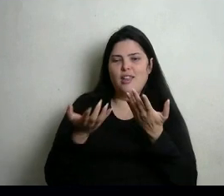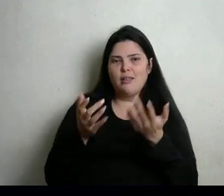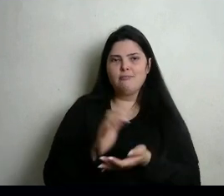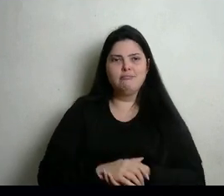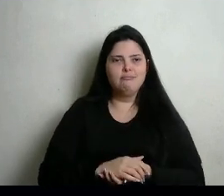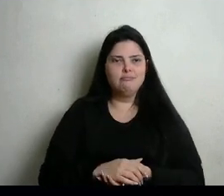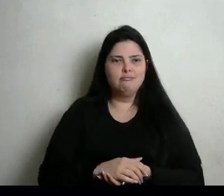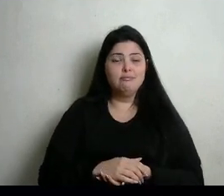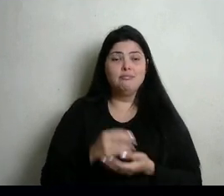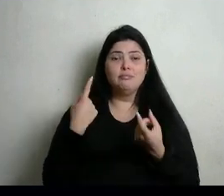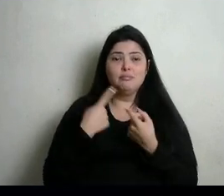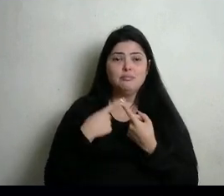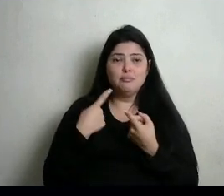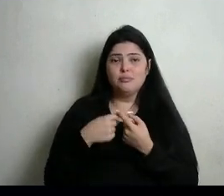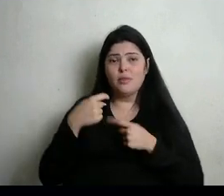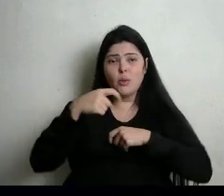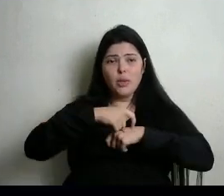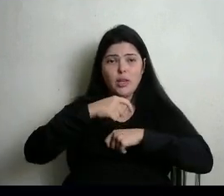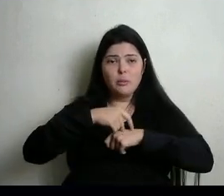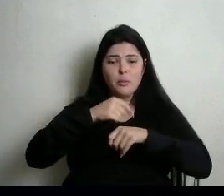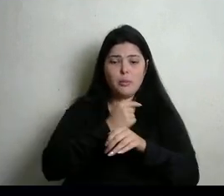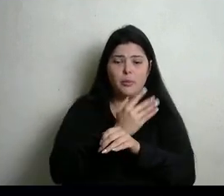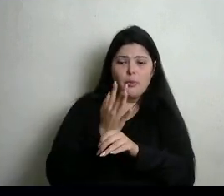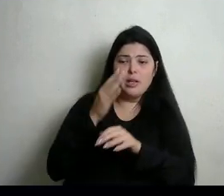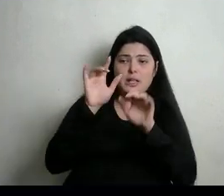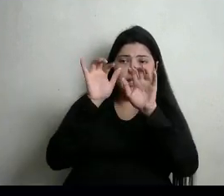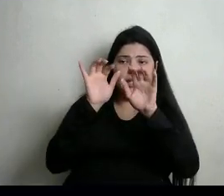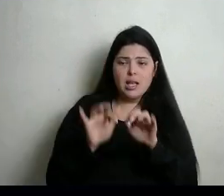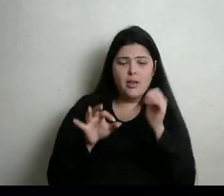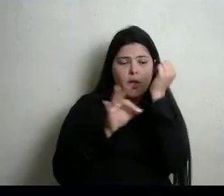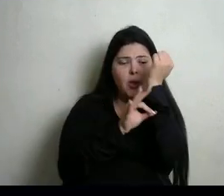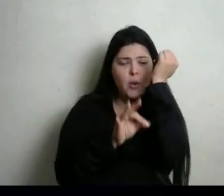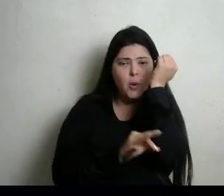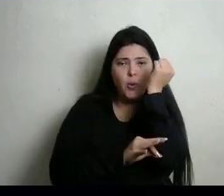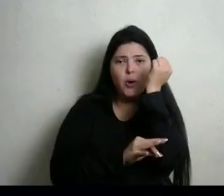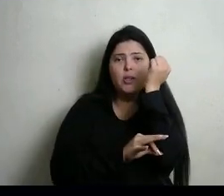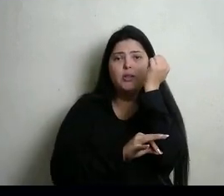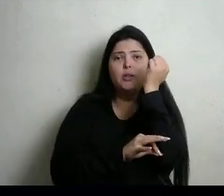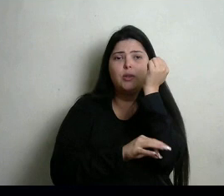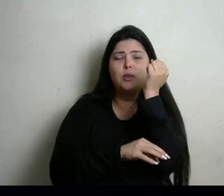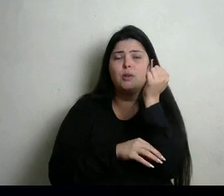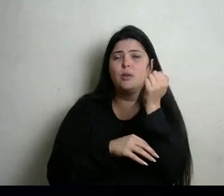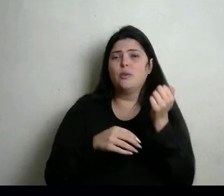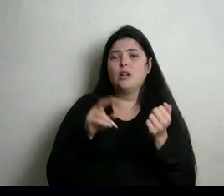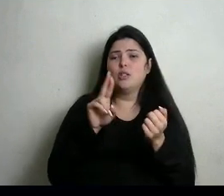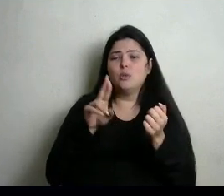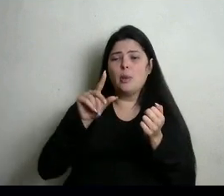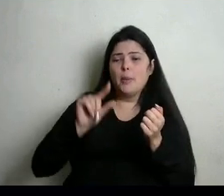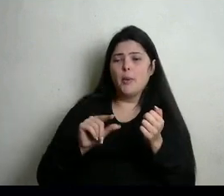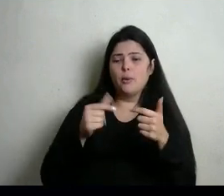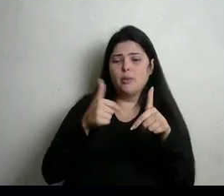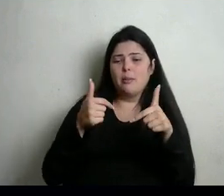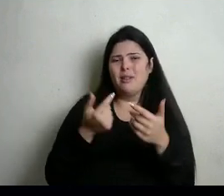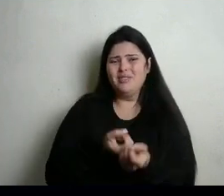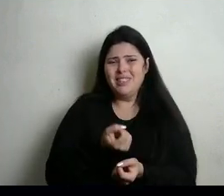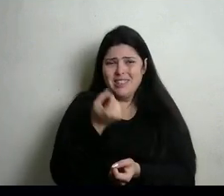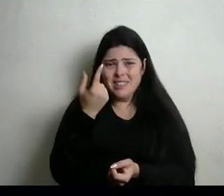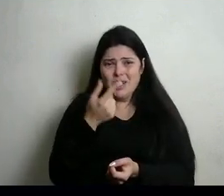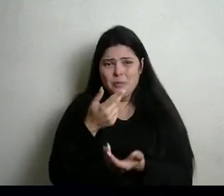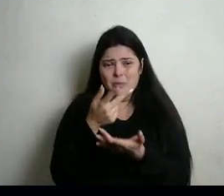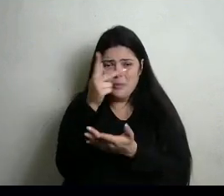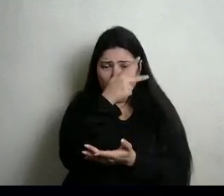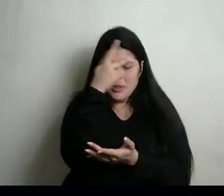na maior parte do tempo, escrever código é a menor parte do nosso trabalho. E isso pode ser um pouco estranho para quem está começando, eu sei, eu